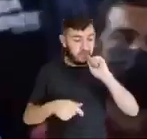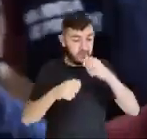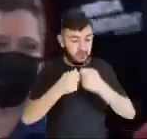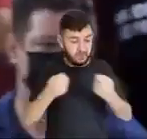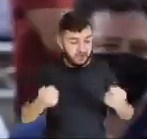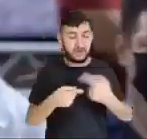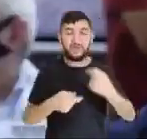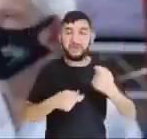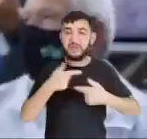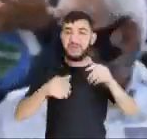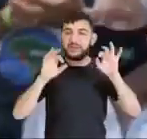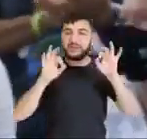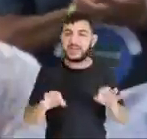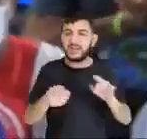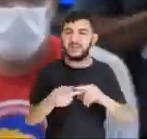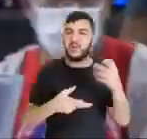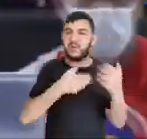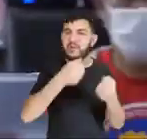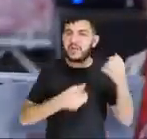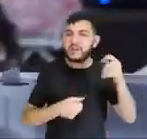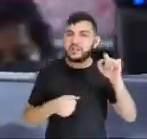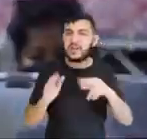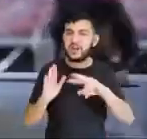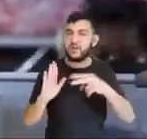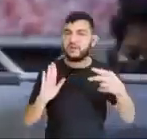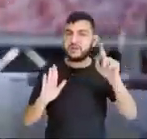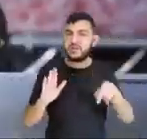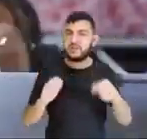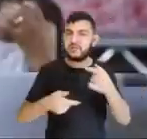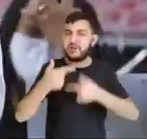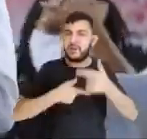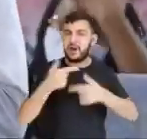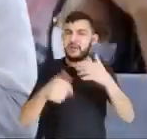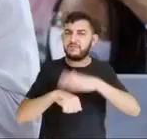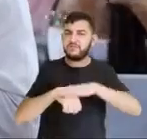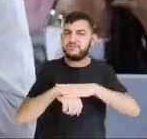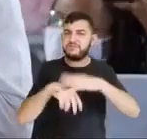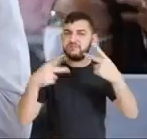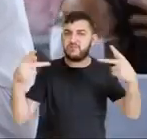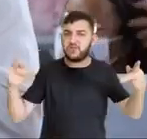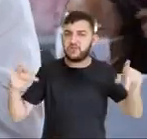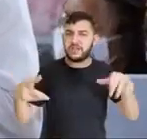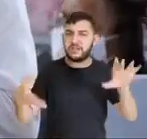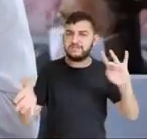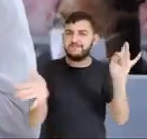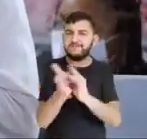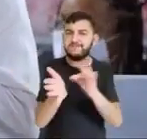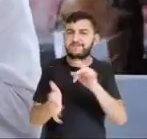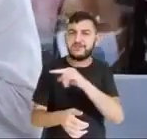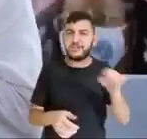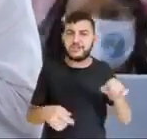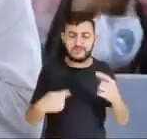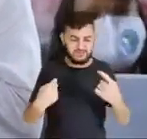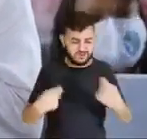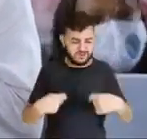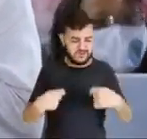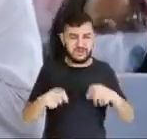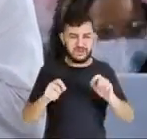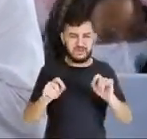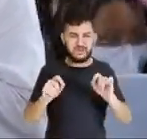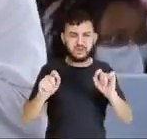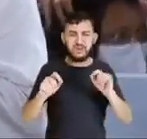leite, resultado de um trabalho honesto de vocês, e vocês precisam efetivamente estar sempre de cabeça